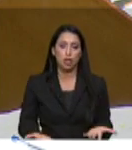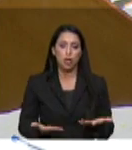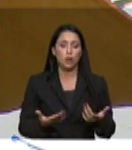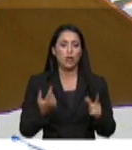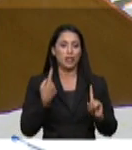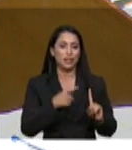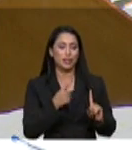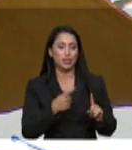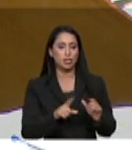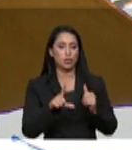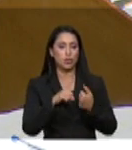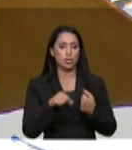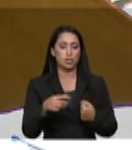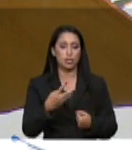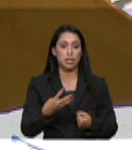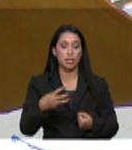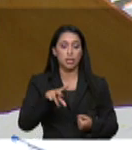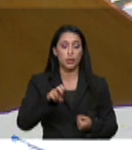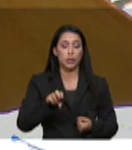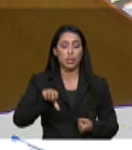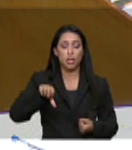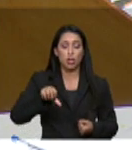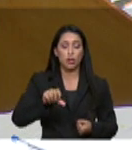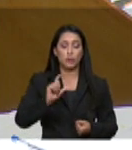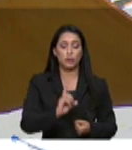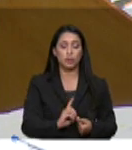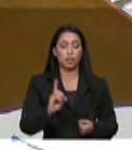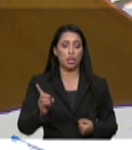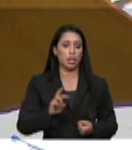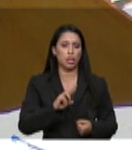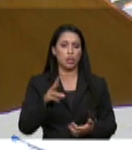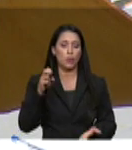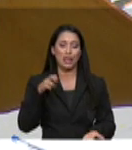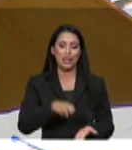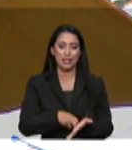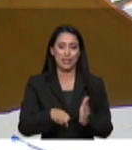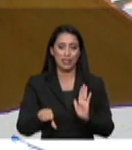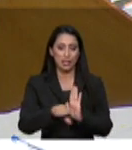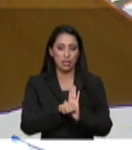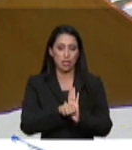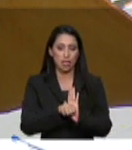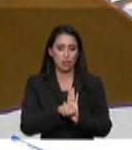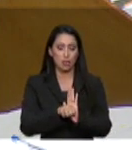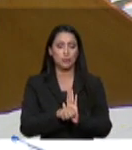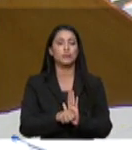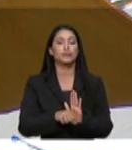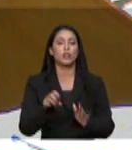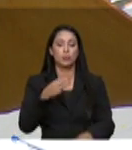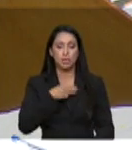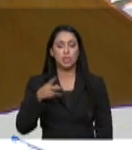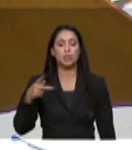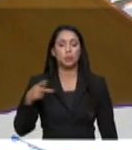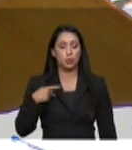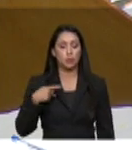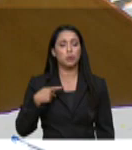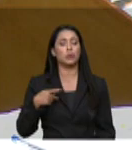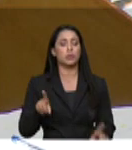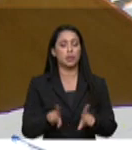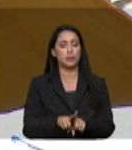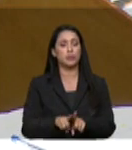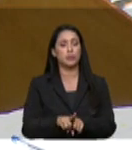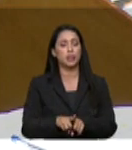crítica descrita no artigo 359 te que não é considerado crime o Ministério Público Federal também considera como